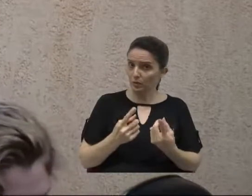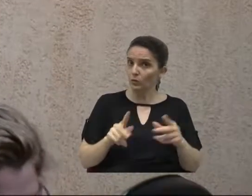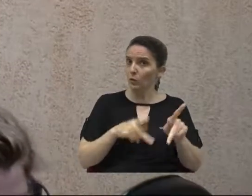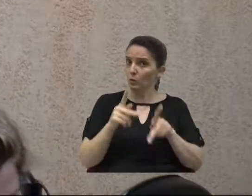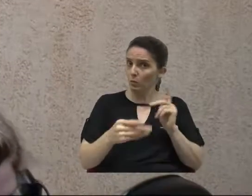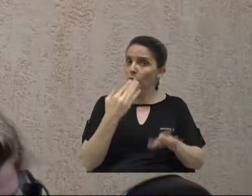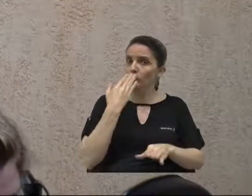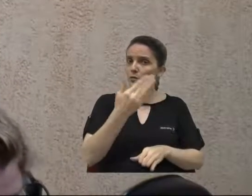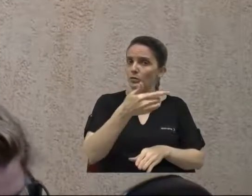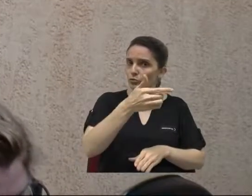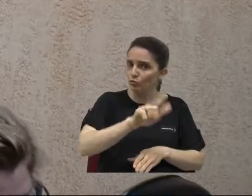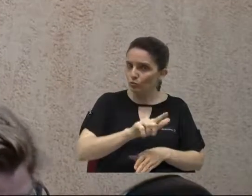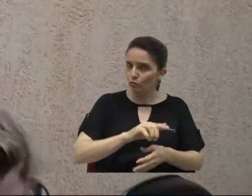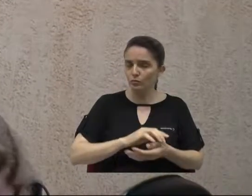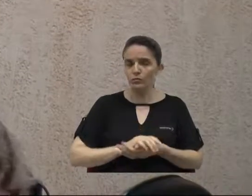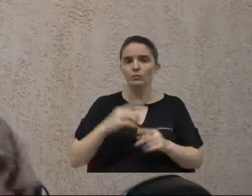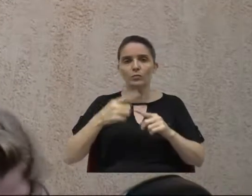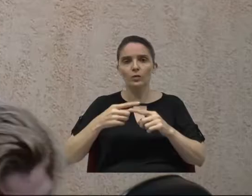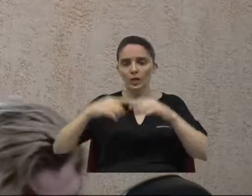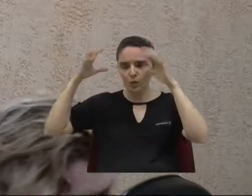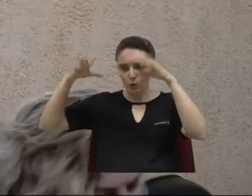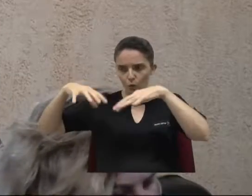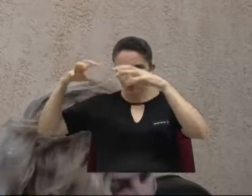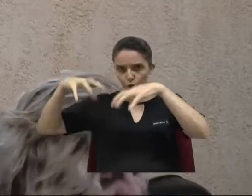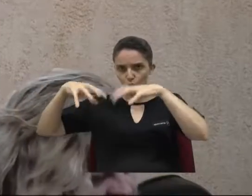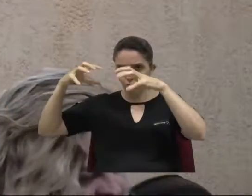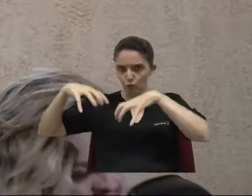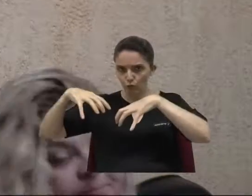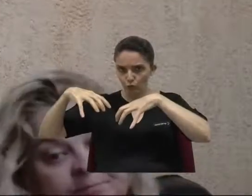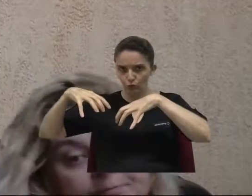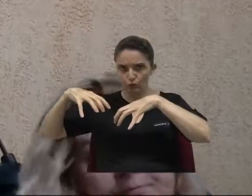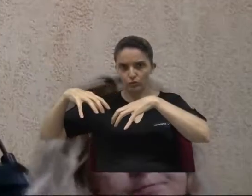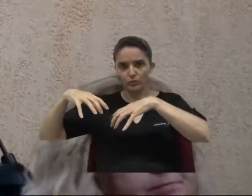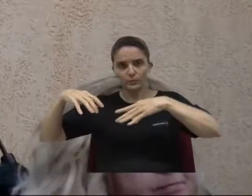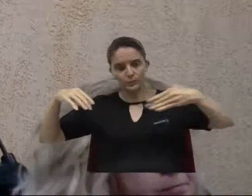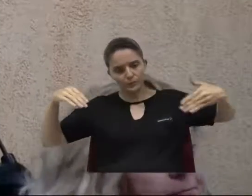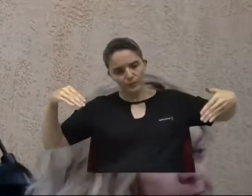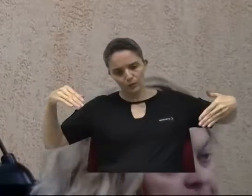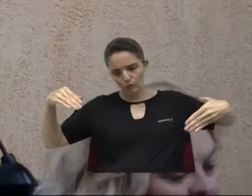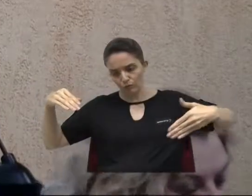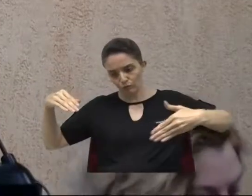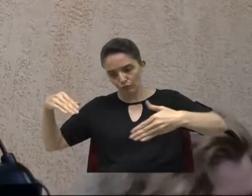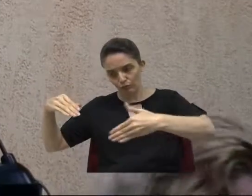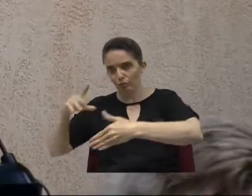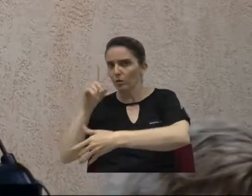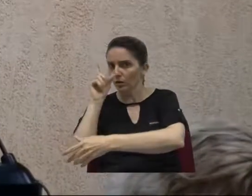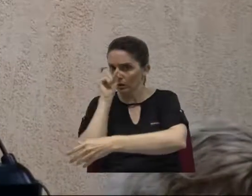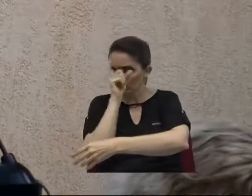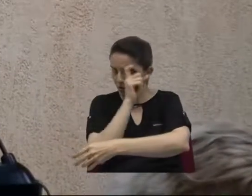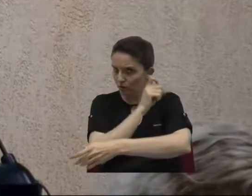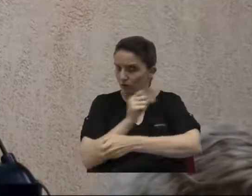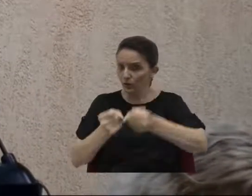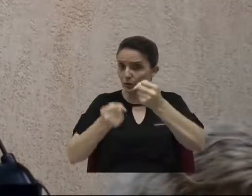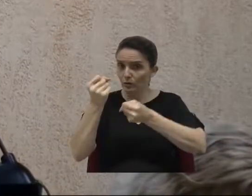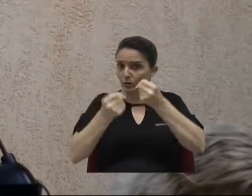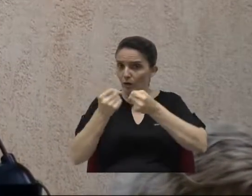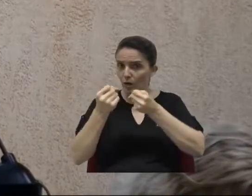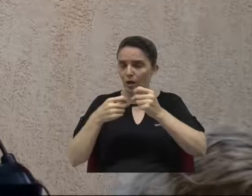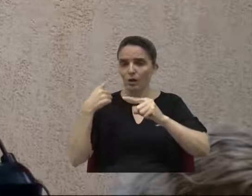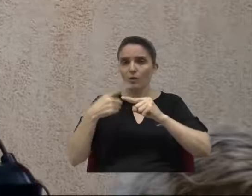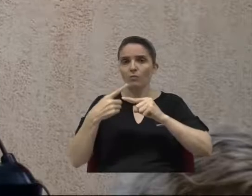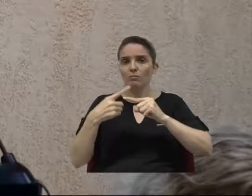lá, porque quando chove, no final do requerimento, vocês podem ver a foto aí. Fica até difícil dos carros passar e é uma